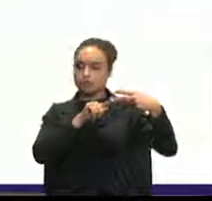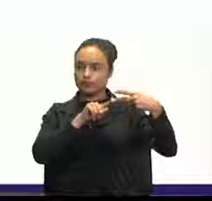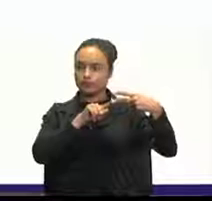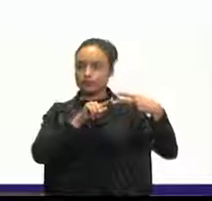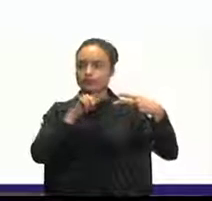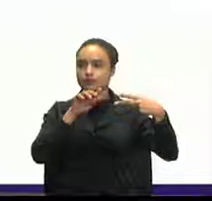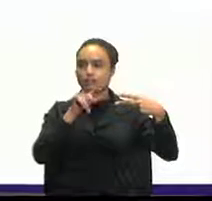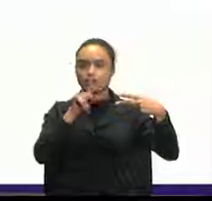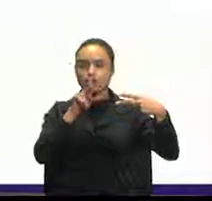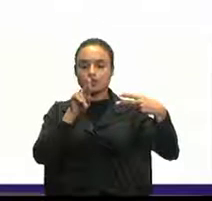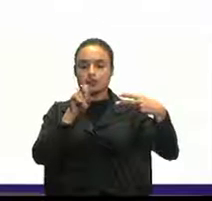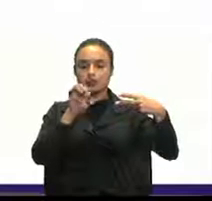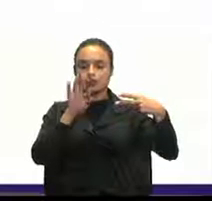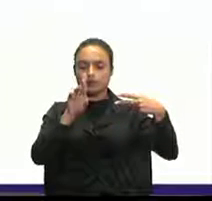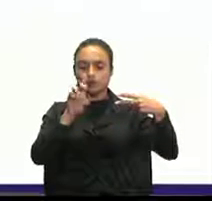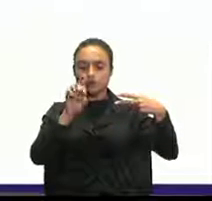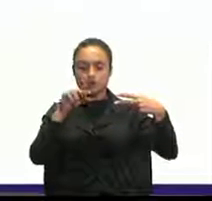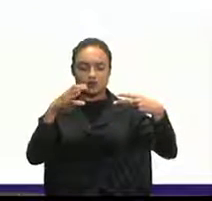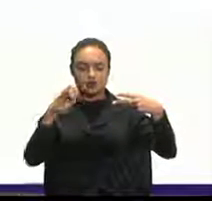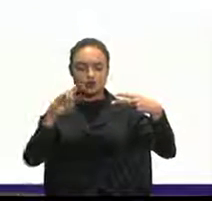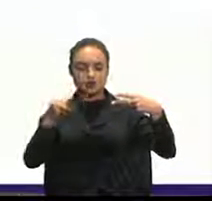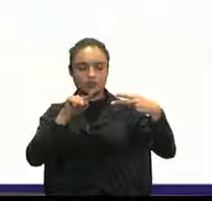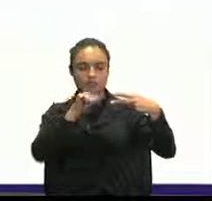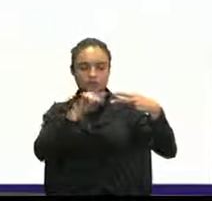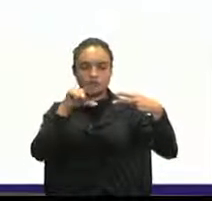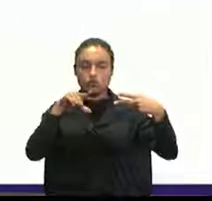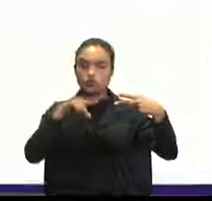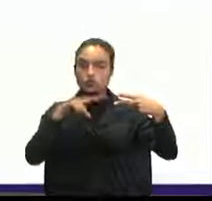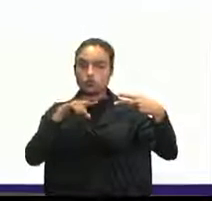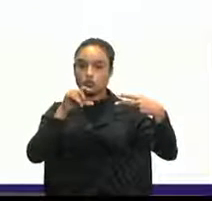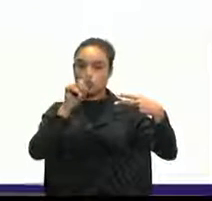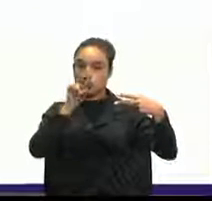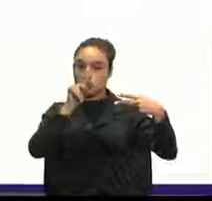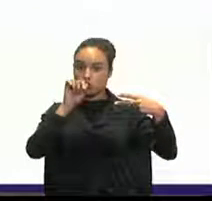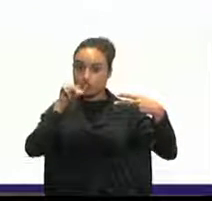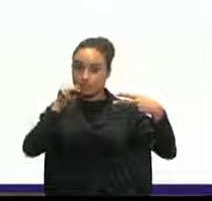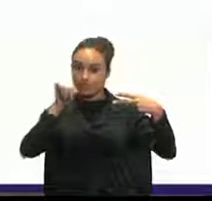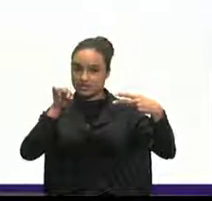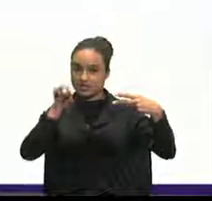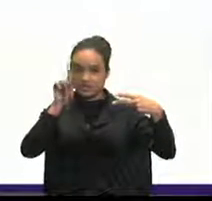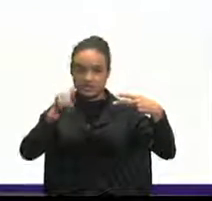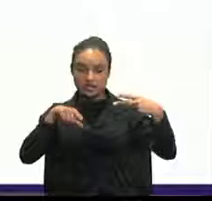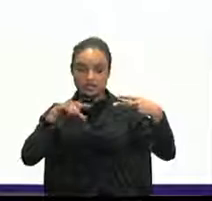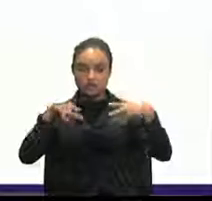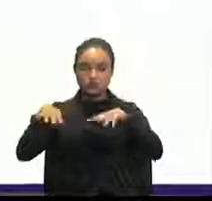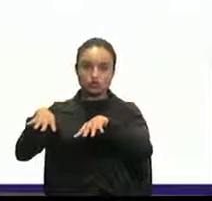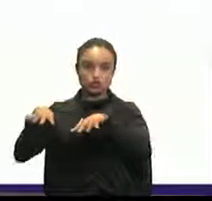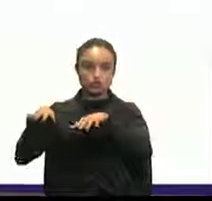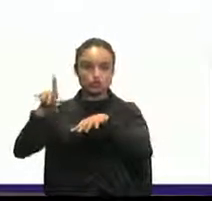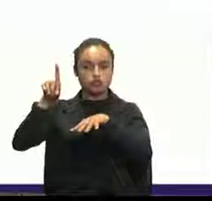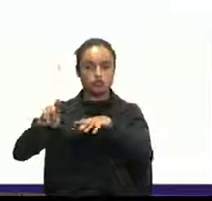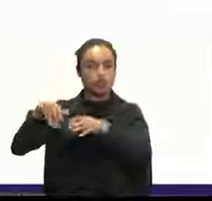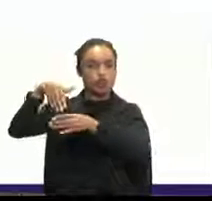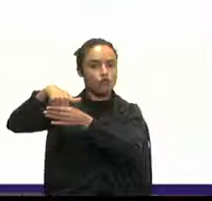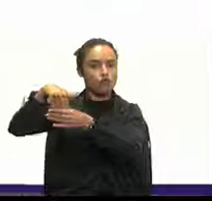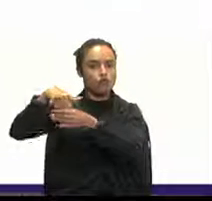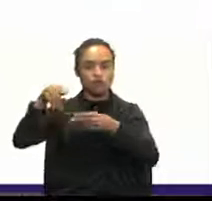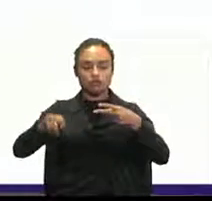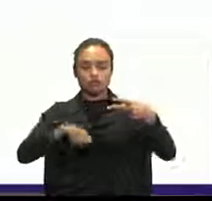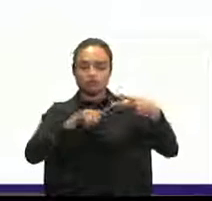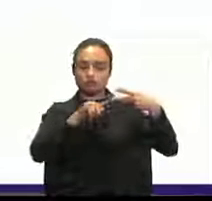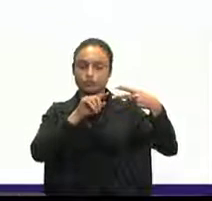voto em assembléia sobre definições da empresa uma ação preferencial ela não dá direito a voto mas